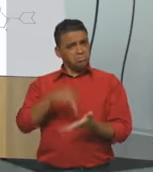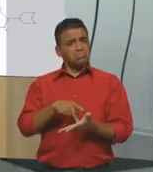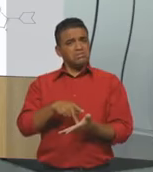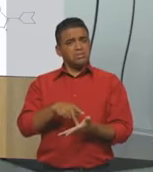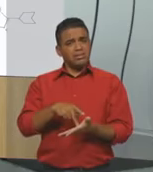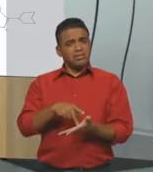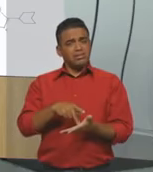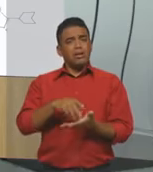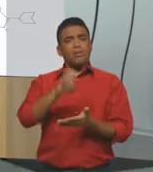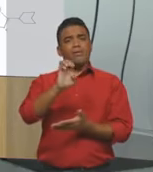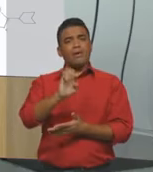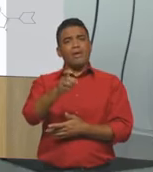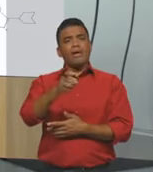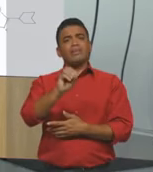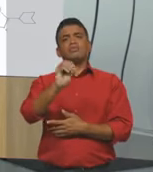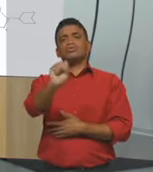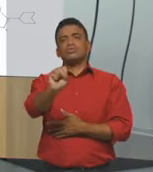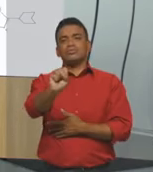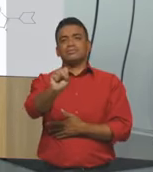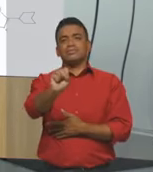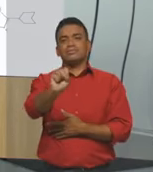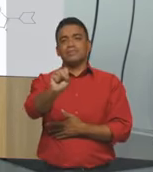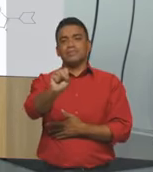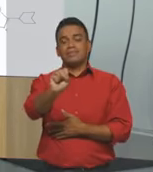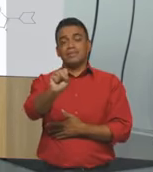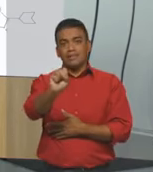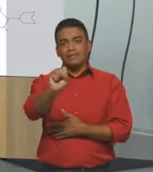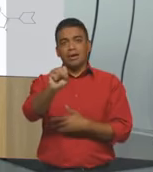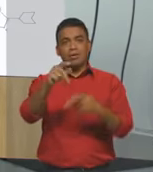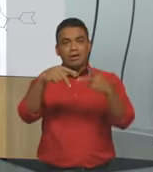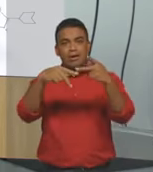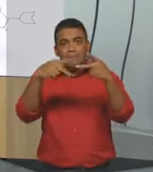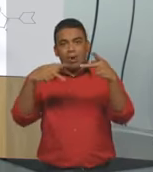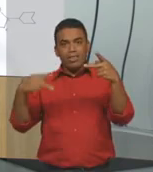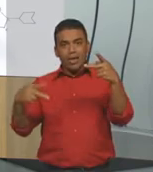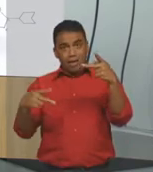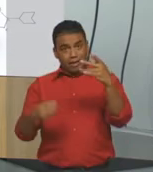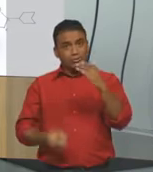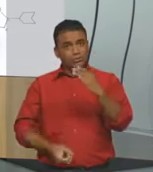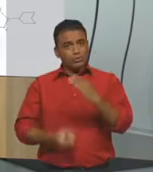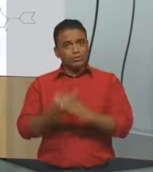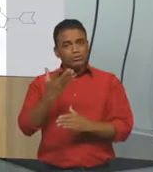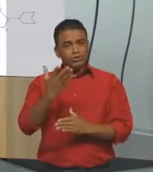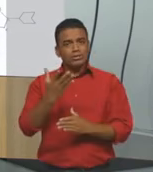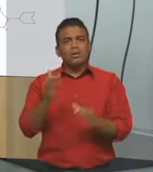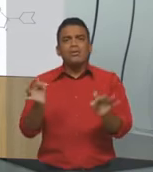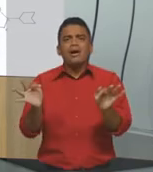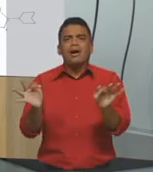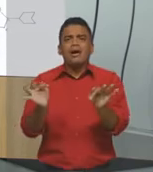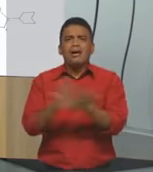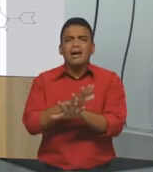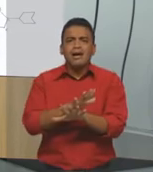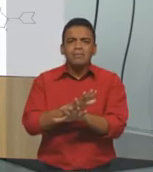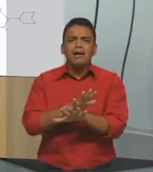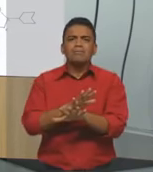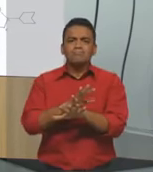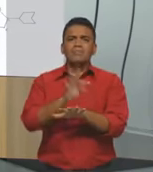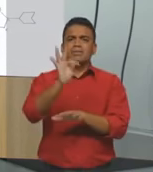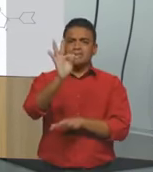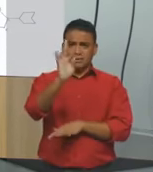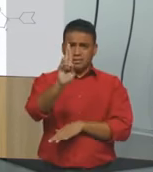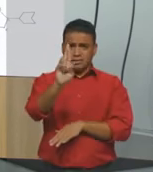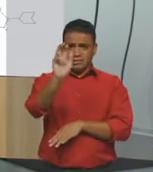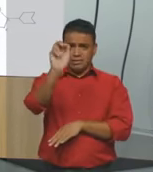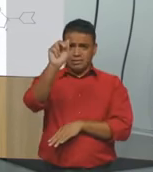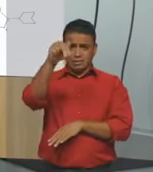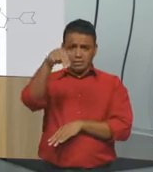formada certinha essa proteína, esse polipeptídeo, assim que acaba a transcrição,